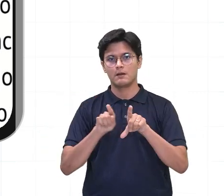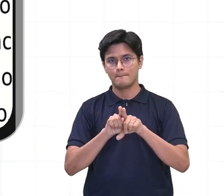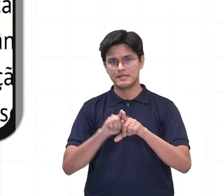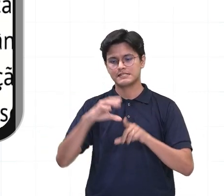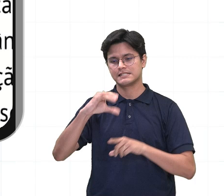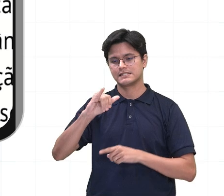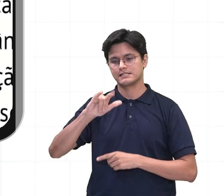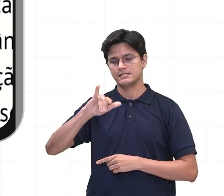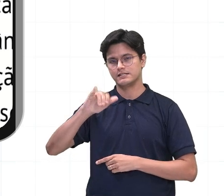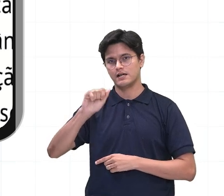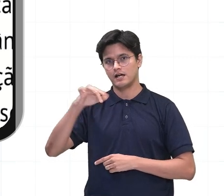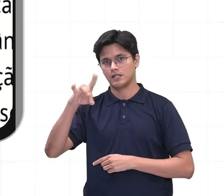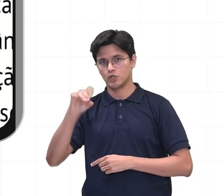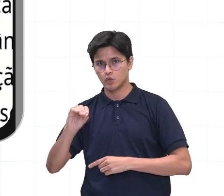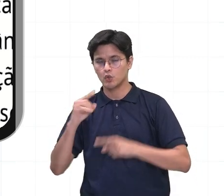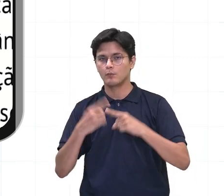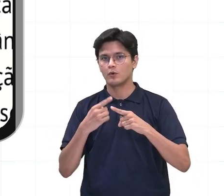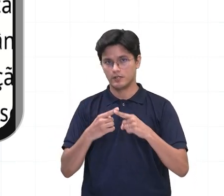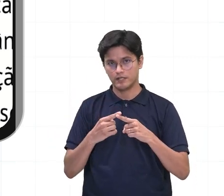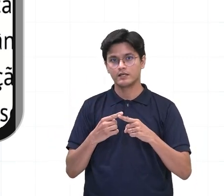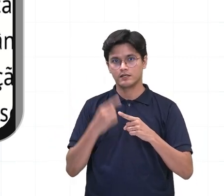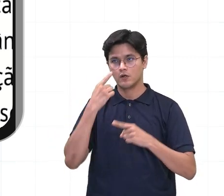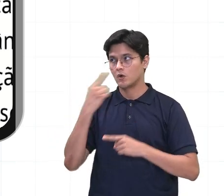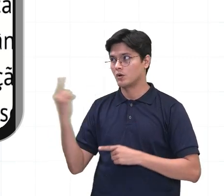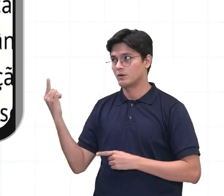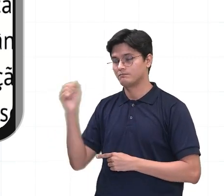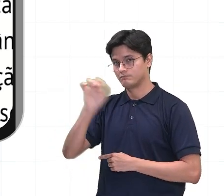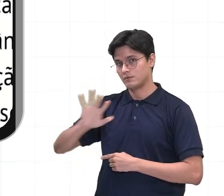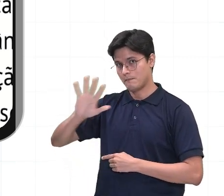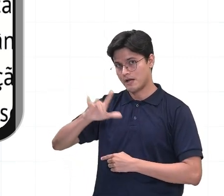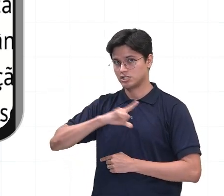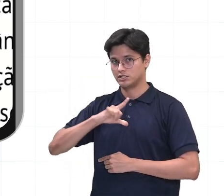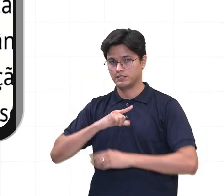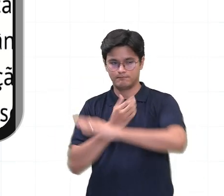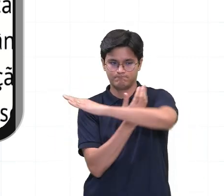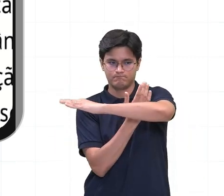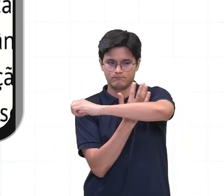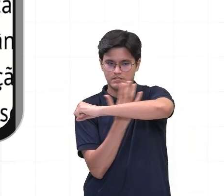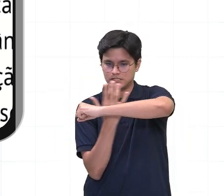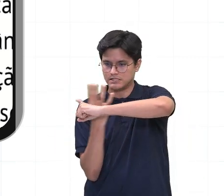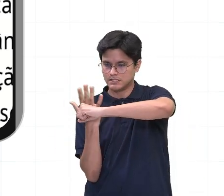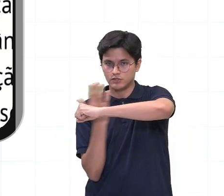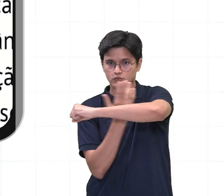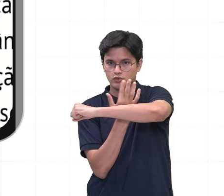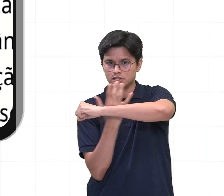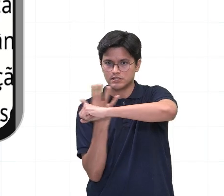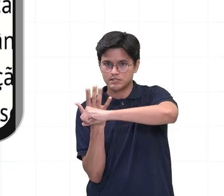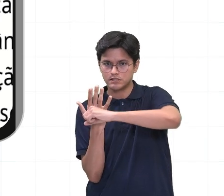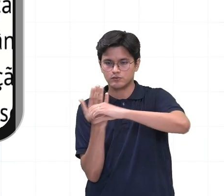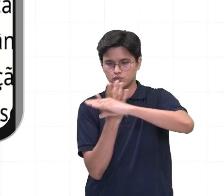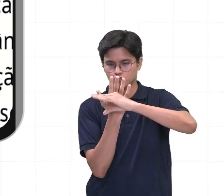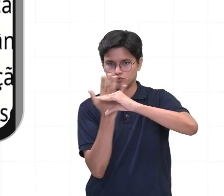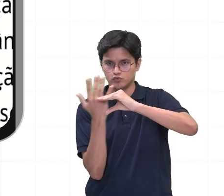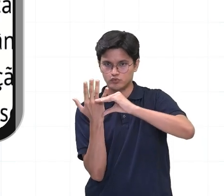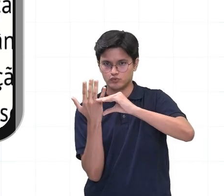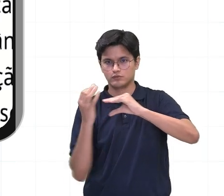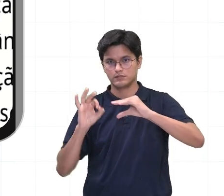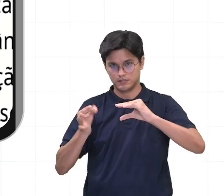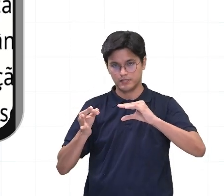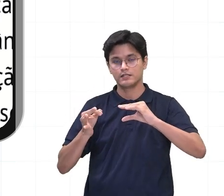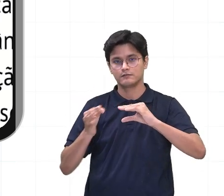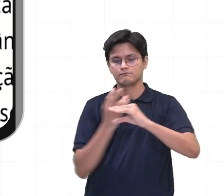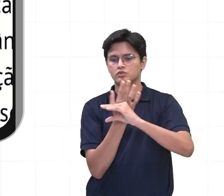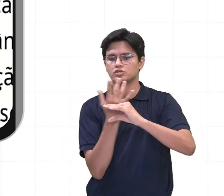logo aqui em cima eu consigo observar esses cílios que fazem parte ali da composição desse tecido. E esse